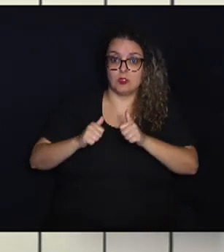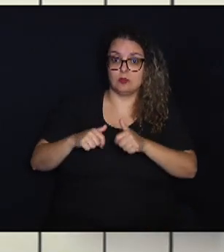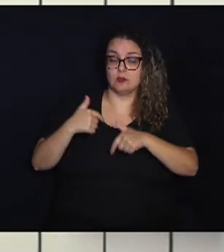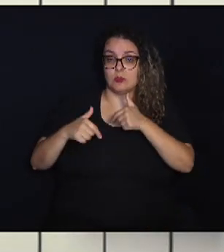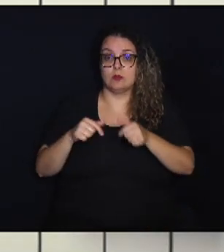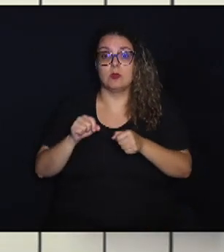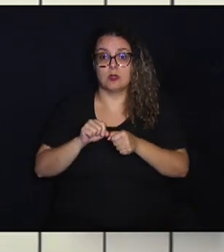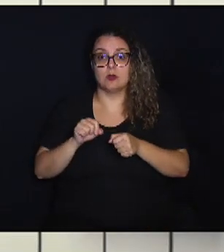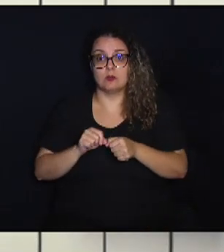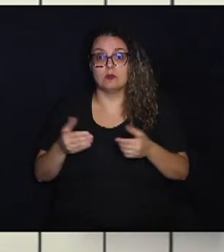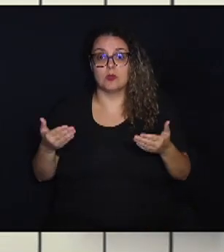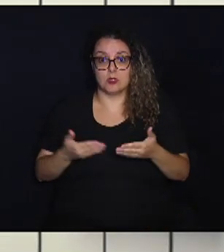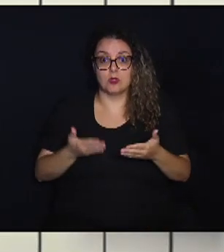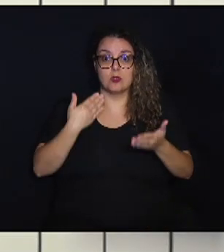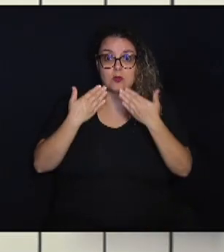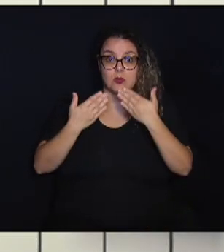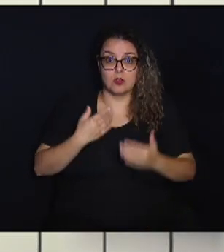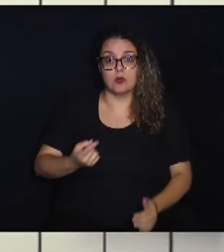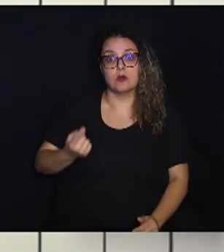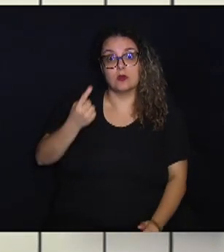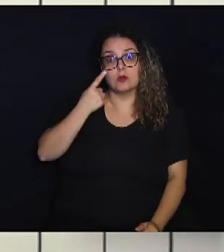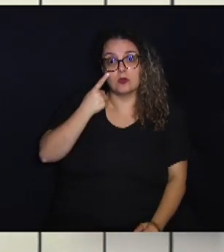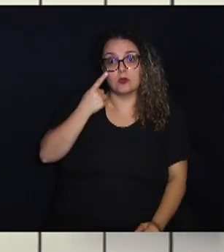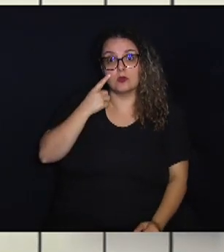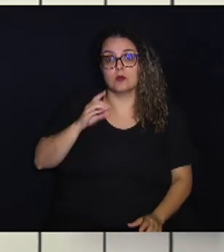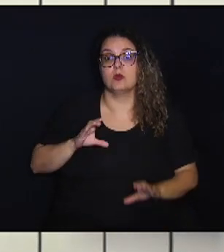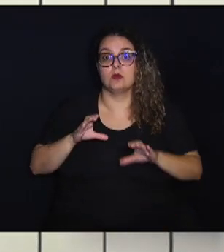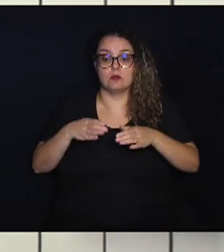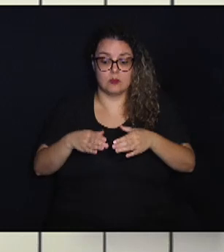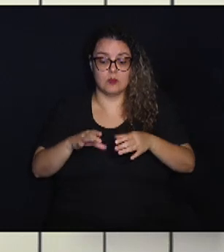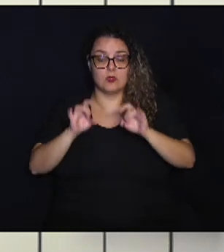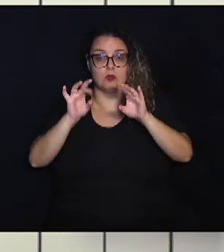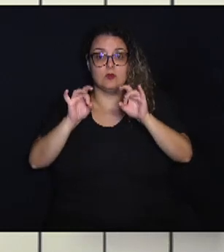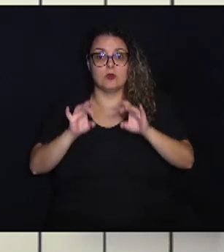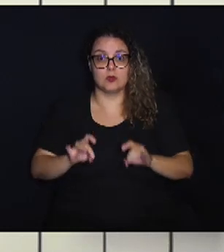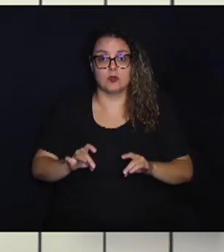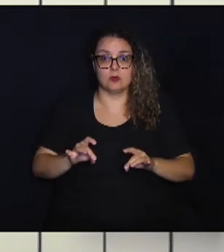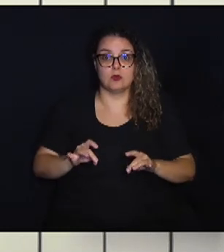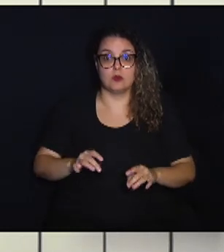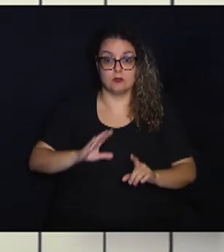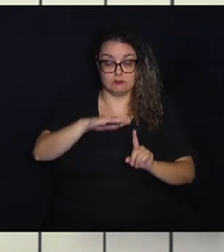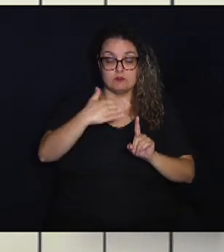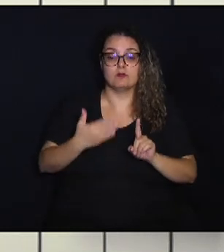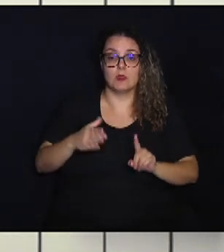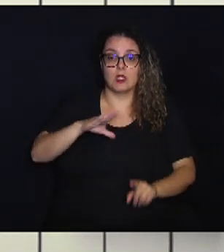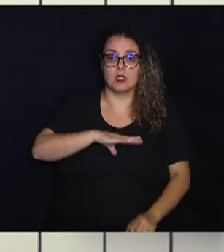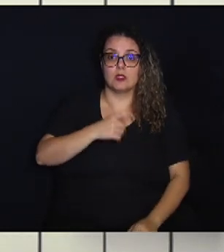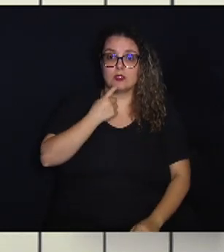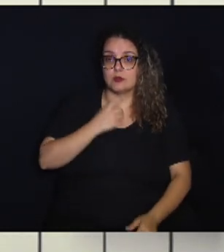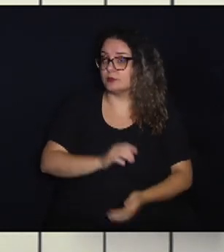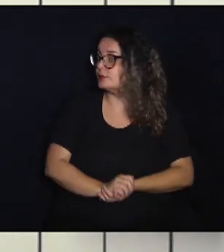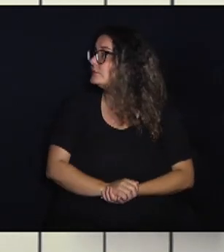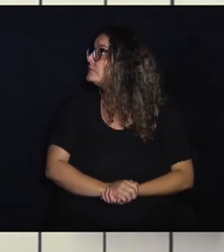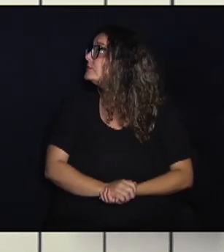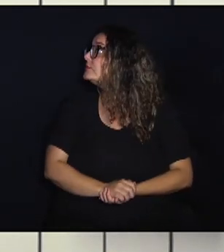E agora a gente confere da Comissão Especial de Honraria aqui da Câmara.